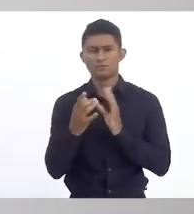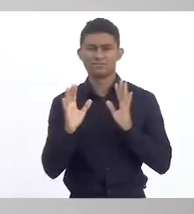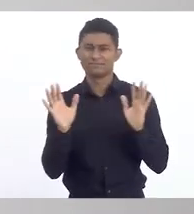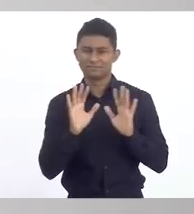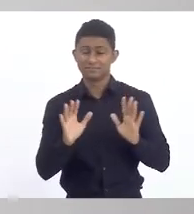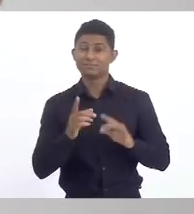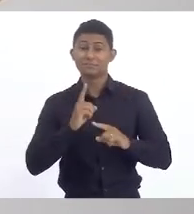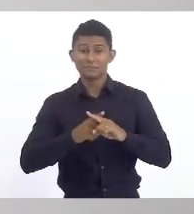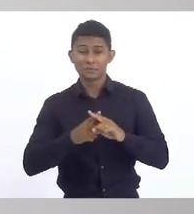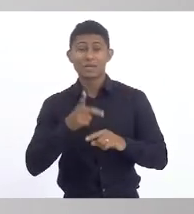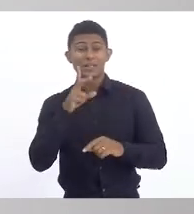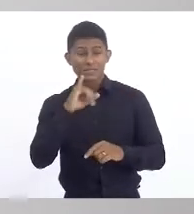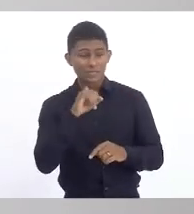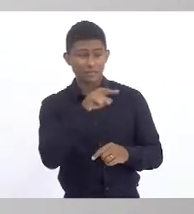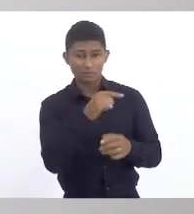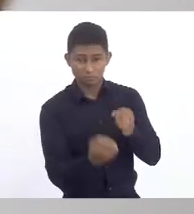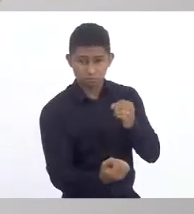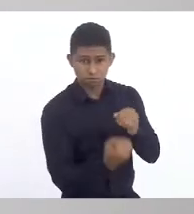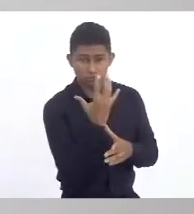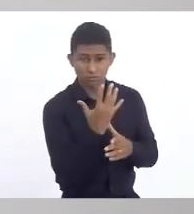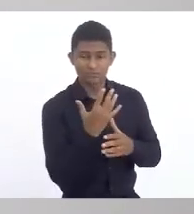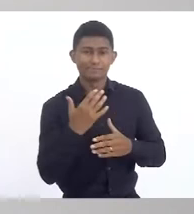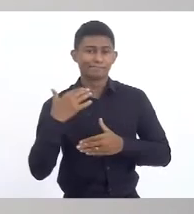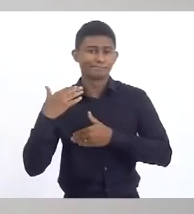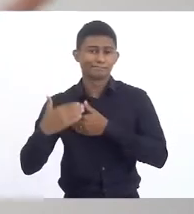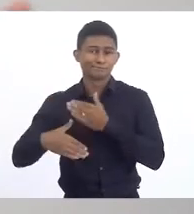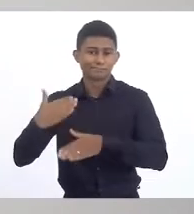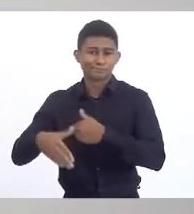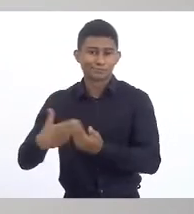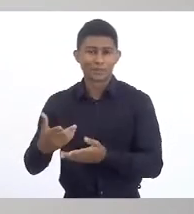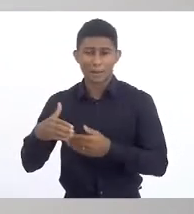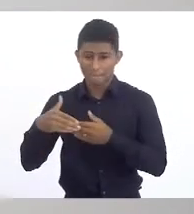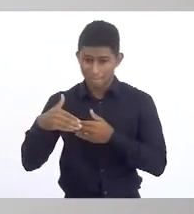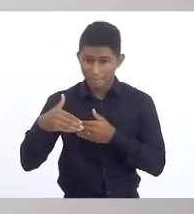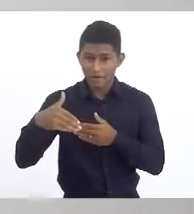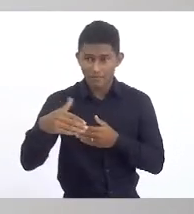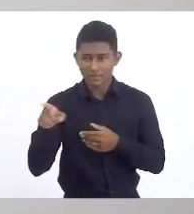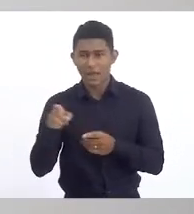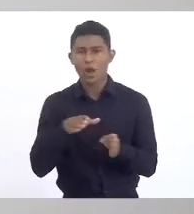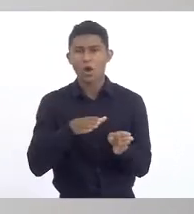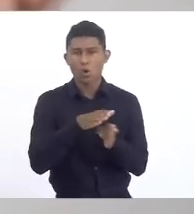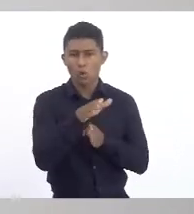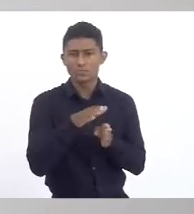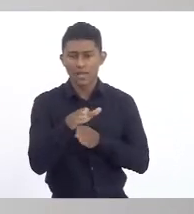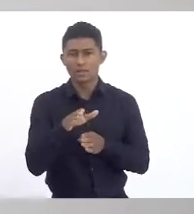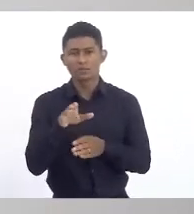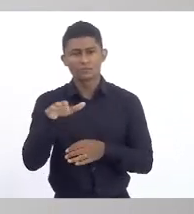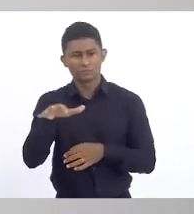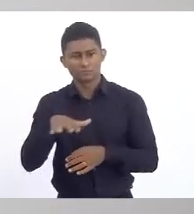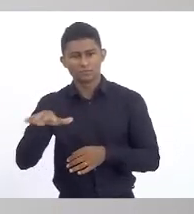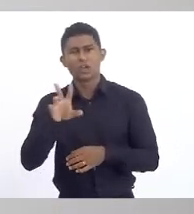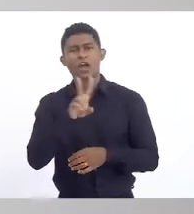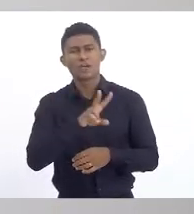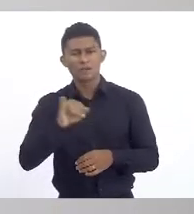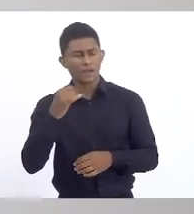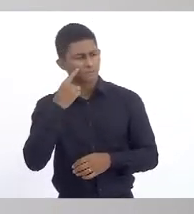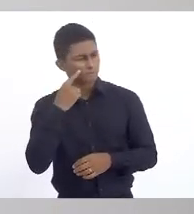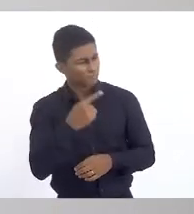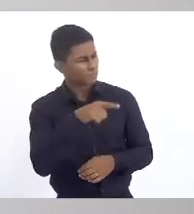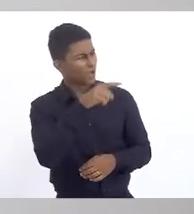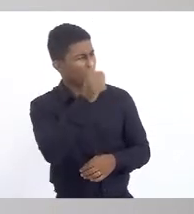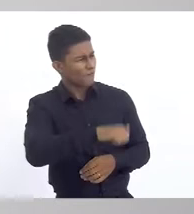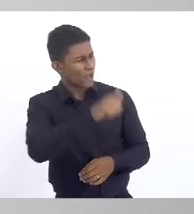senão, lá na frente, provavelmente, o Conselho vai entrar com alguma manifestação, vai pedir uma avaliação